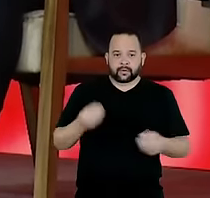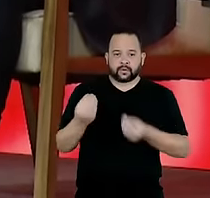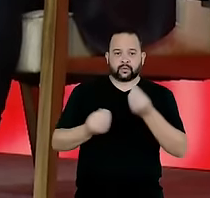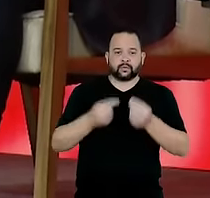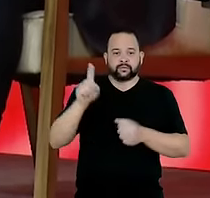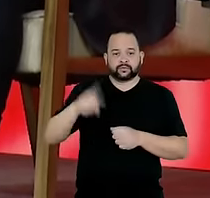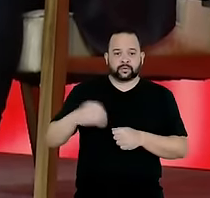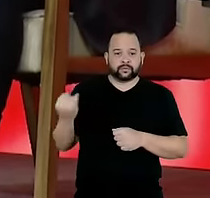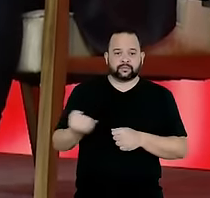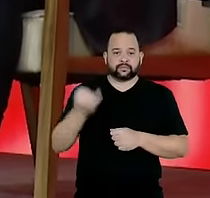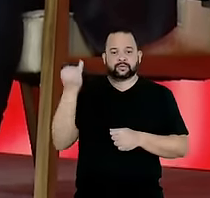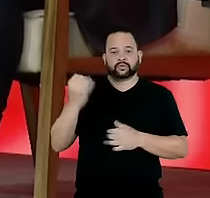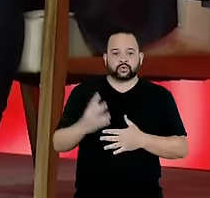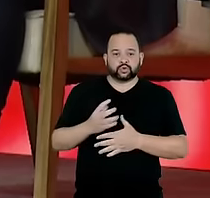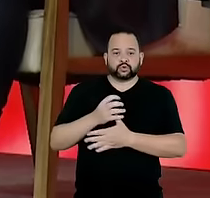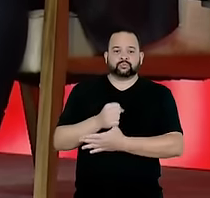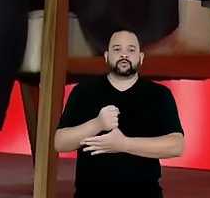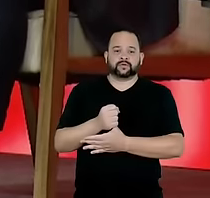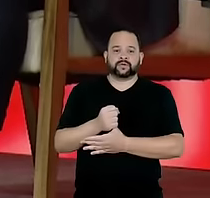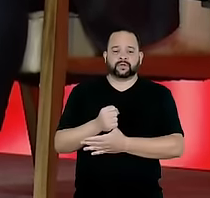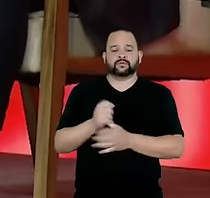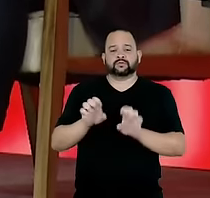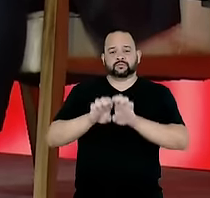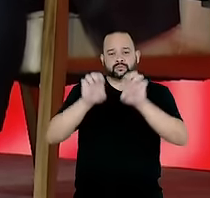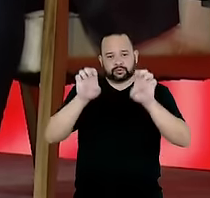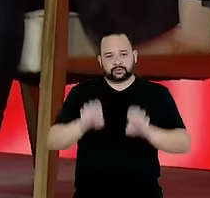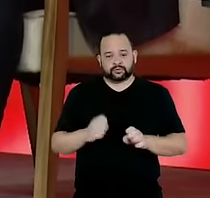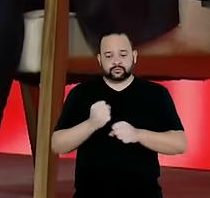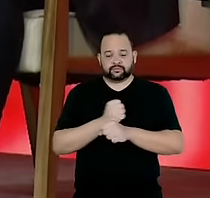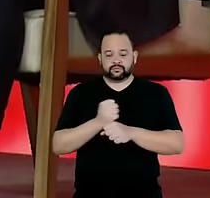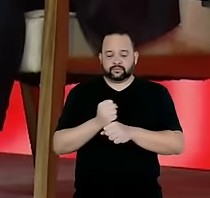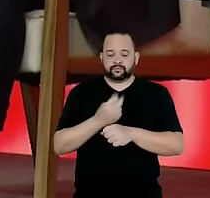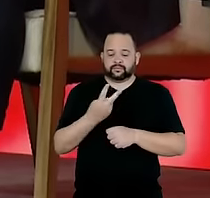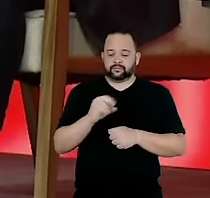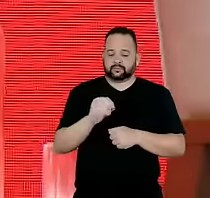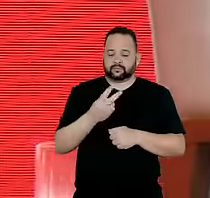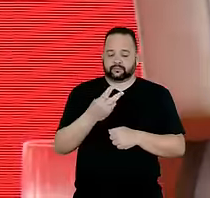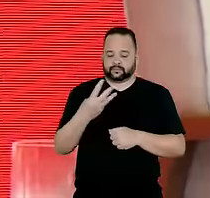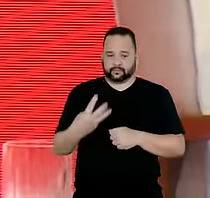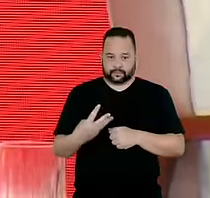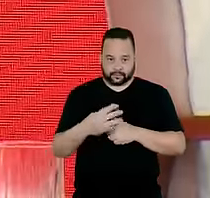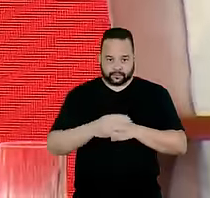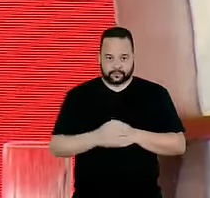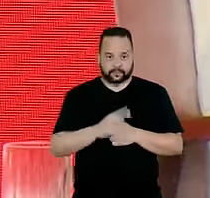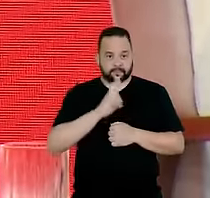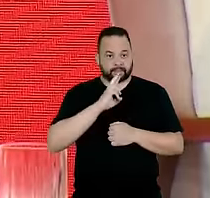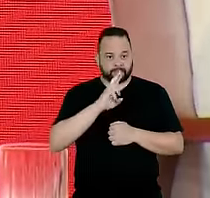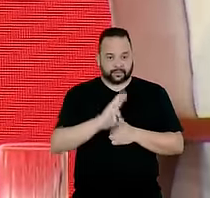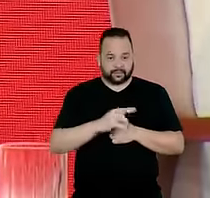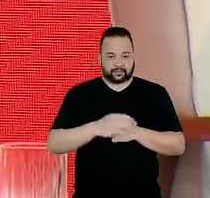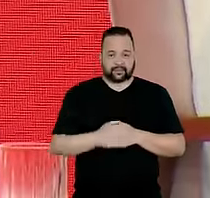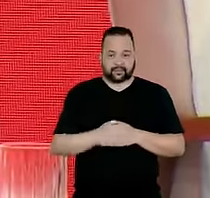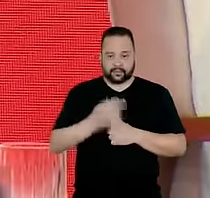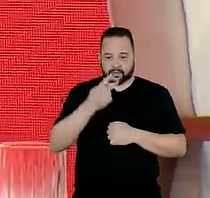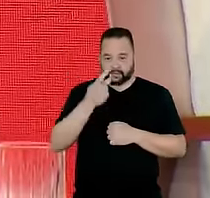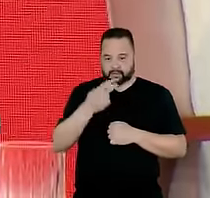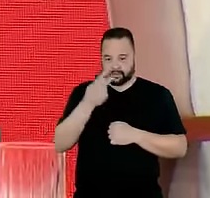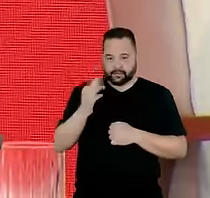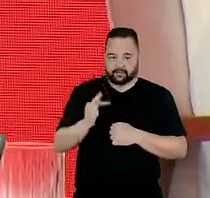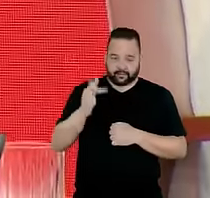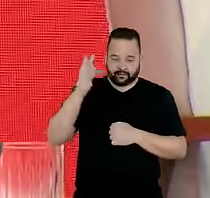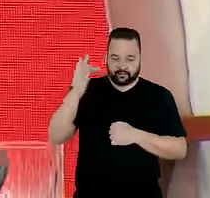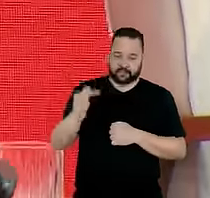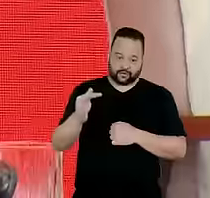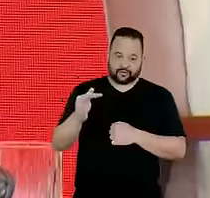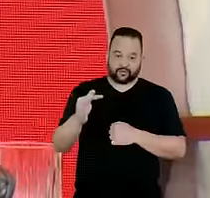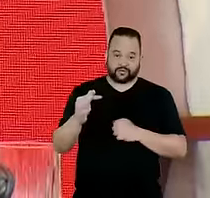para esse ano estruturante de 2023 respondendo essa frase eu costumo dizer que o futuro é verde digital e esse é um